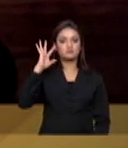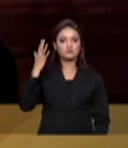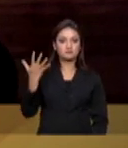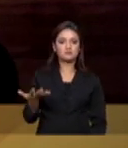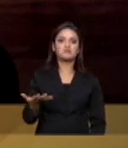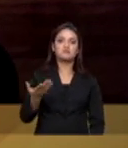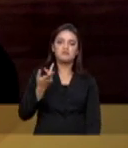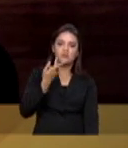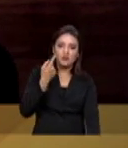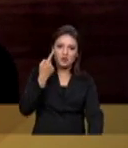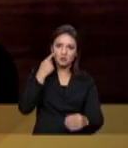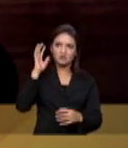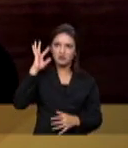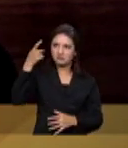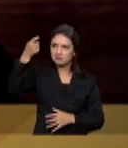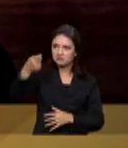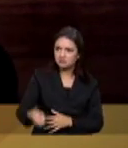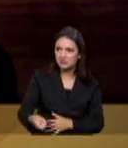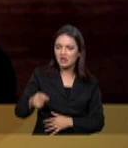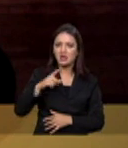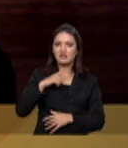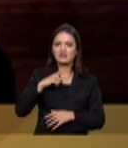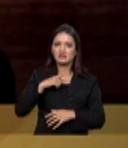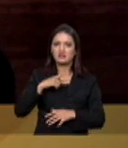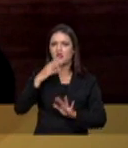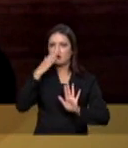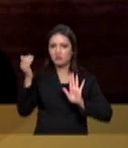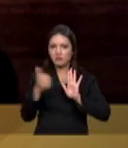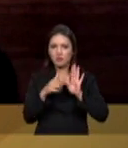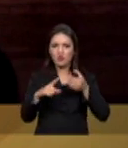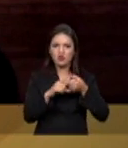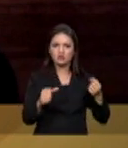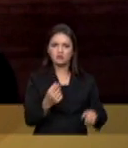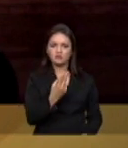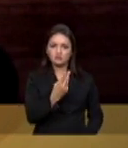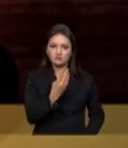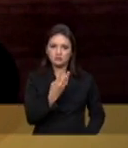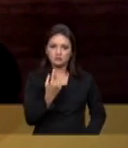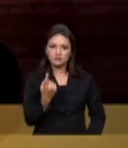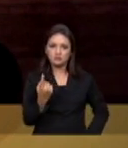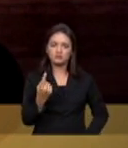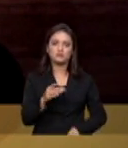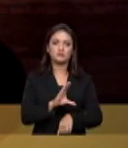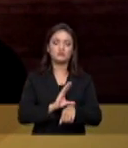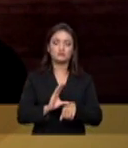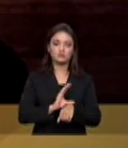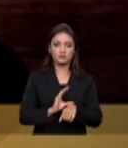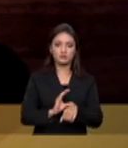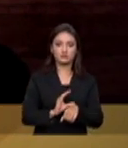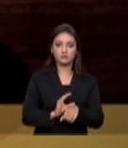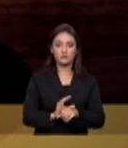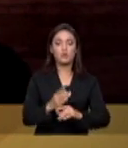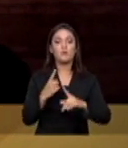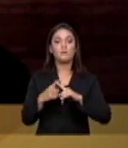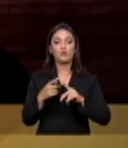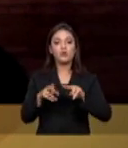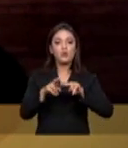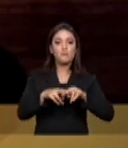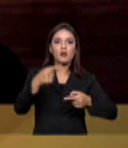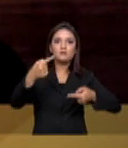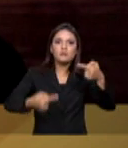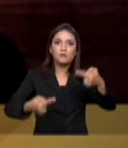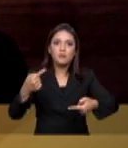violação ao contido no artigo 273 funcional coisas a